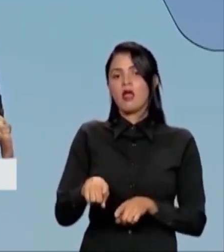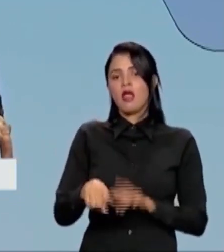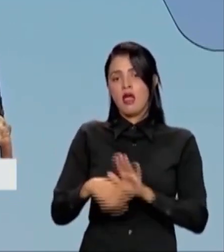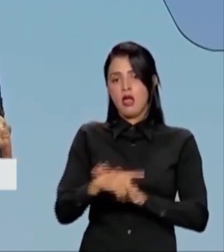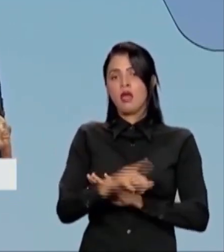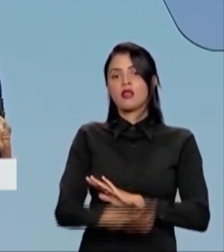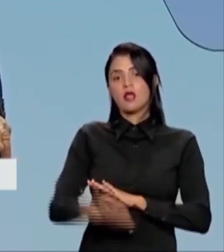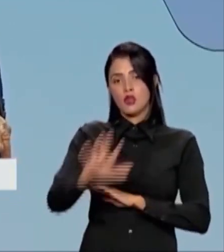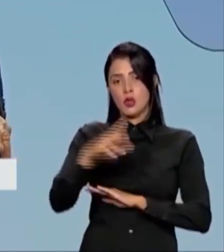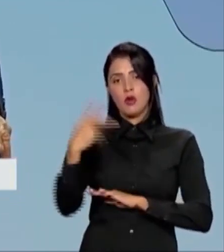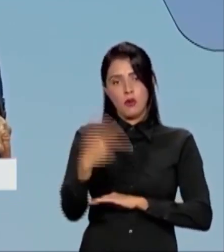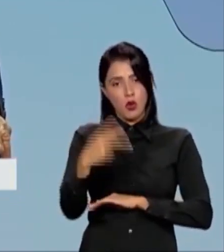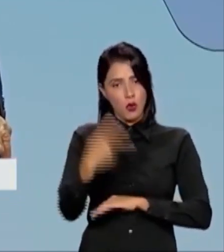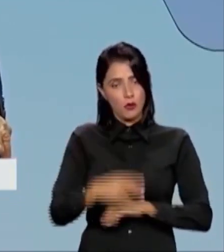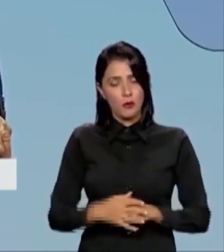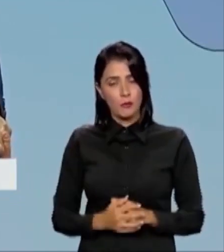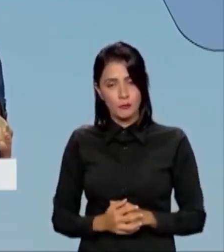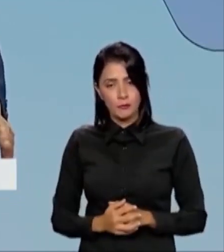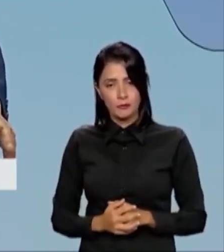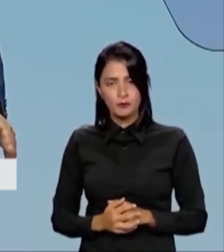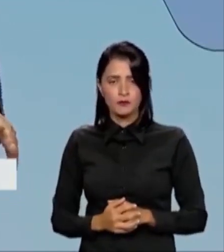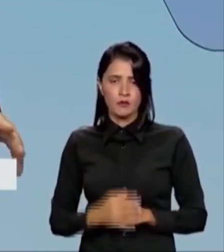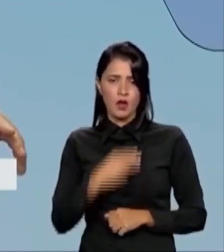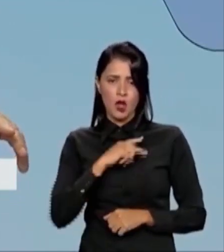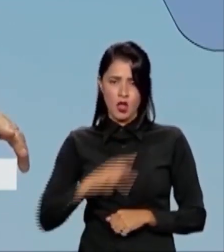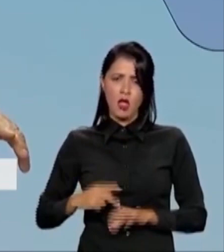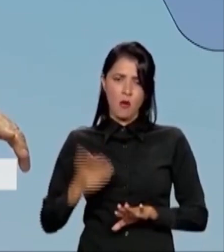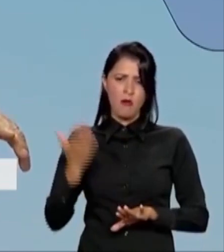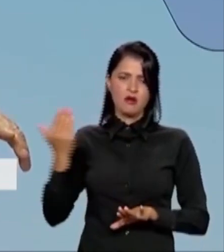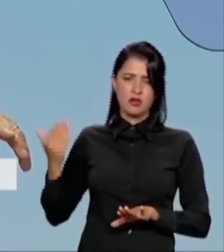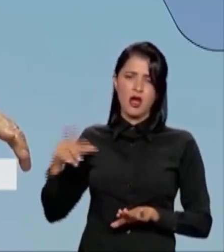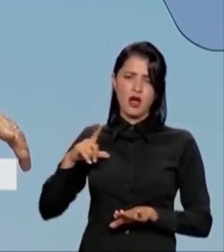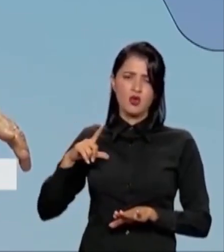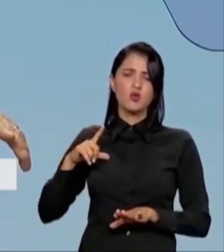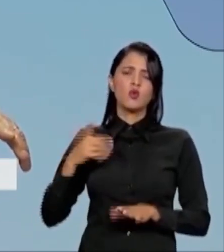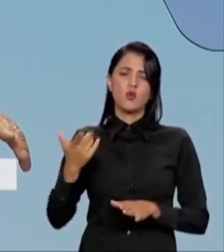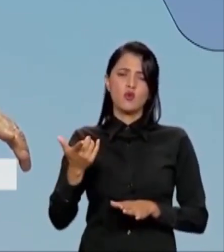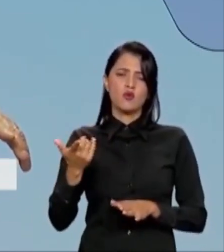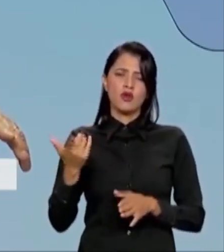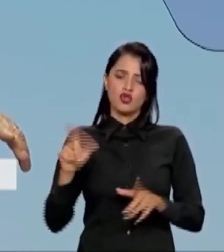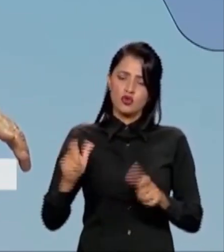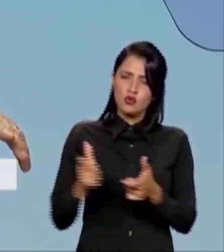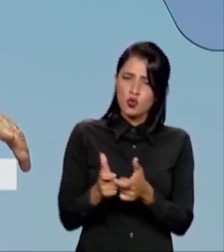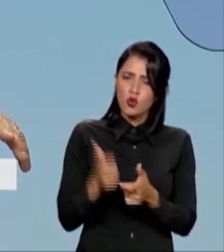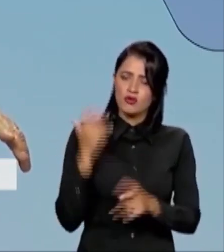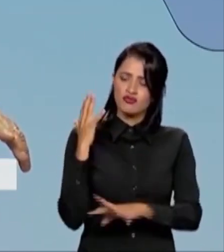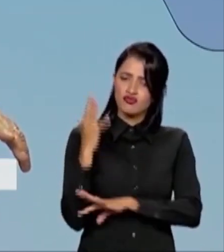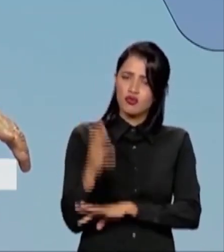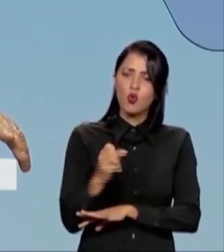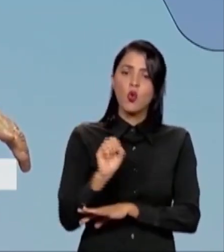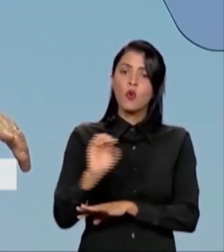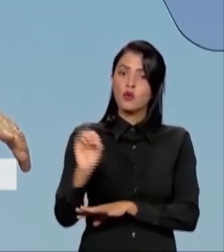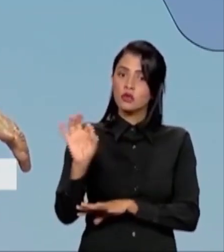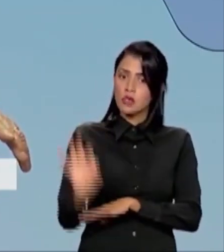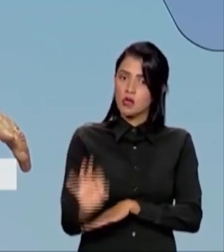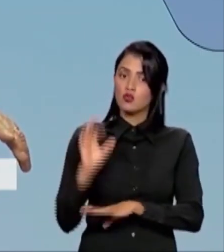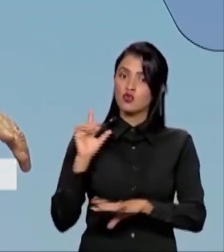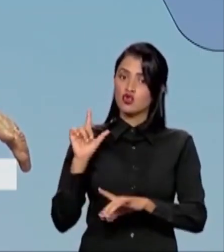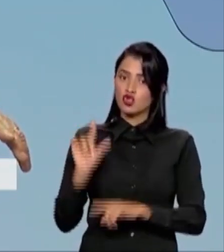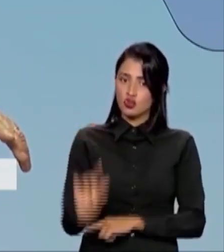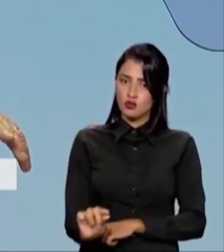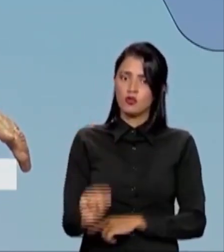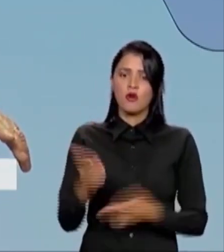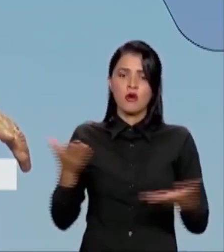imperativo nacional. Nos mandatos anteriores, reduzimos o desmatamento em 80%. Desta